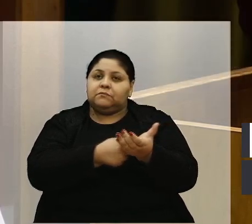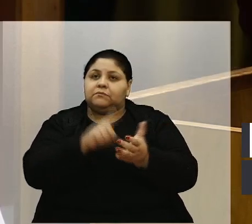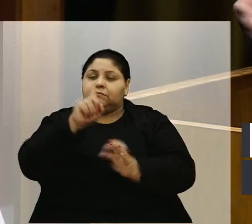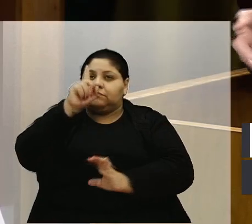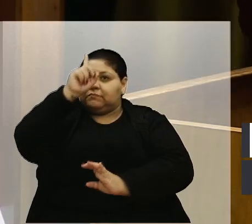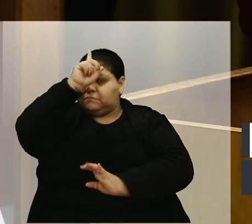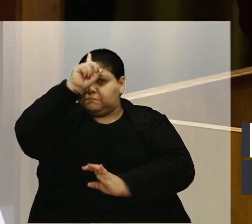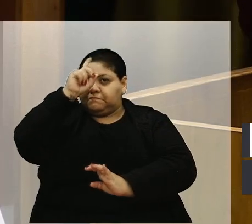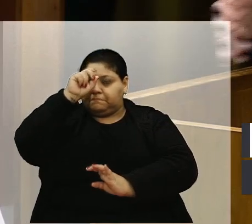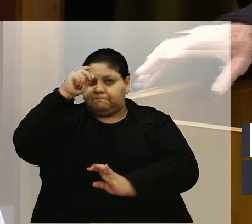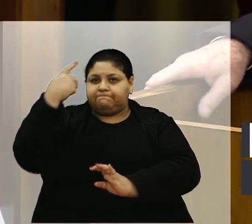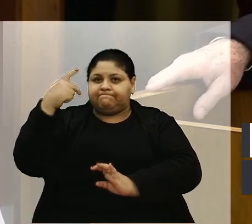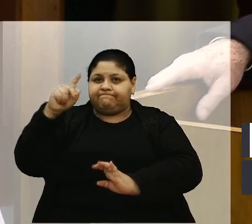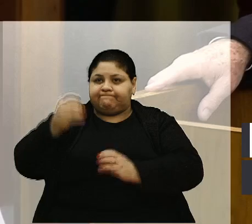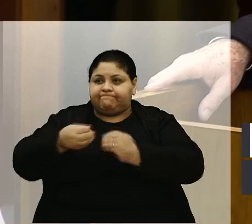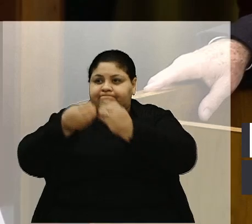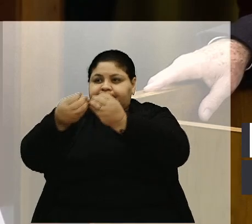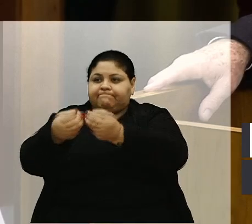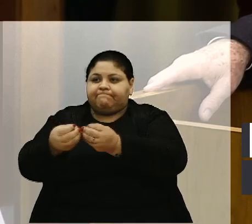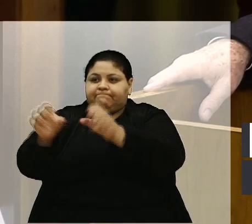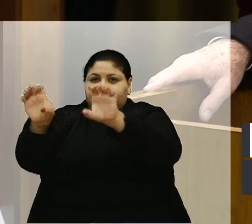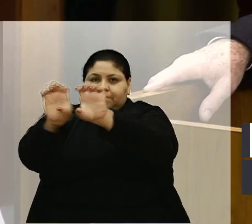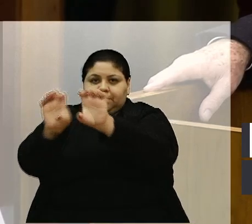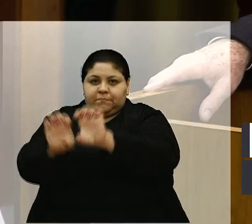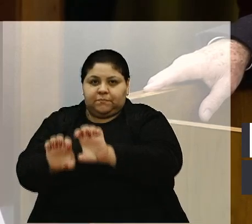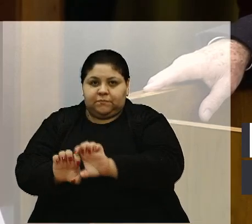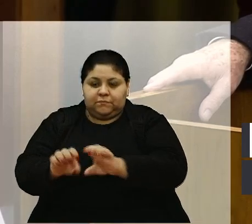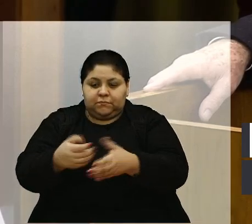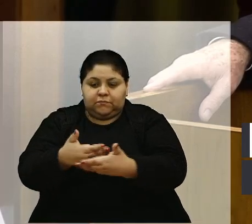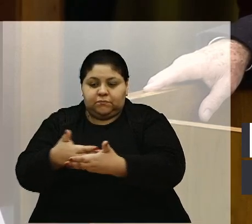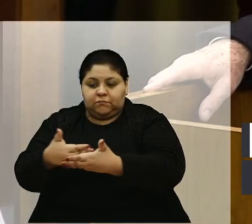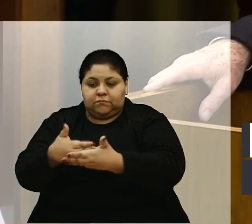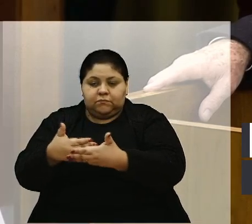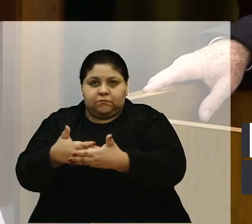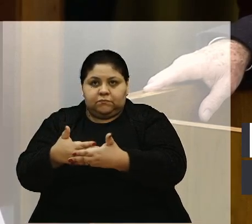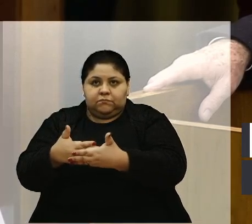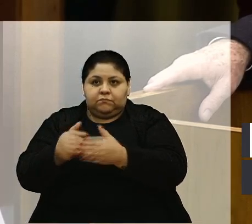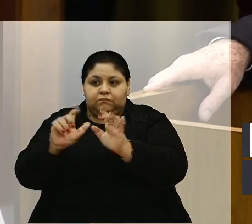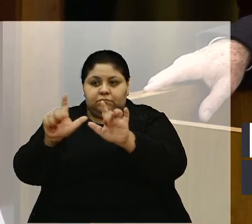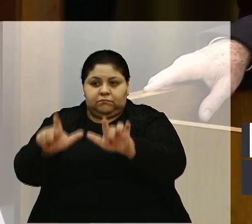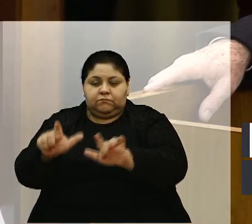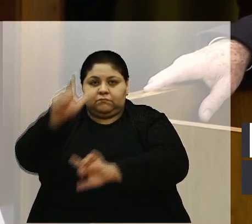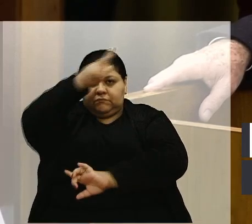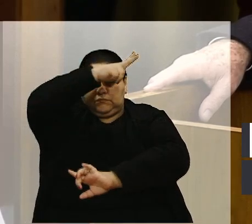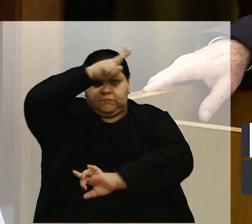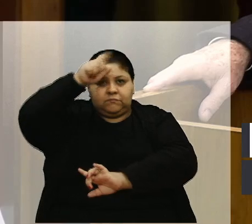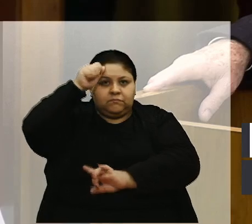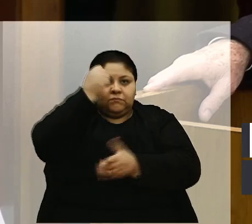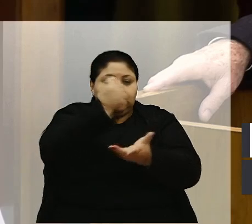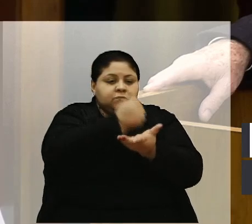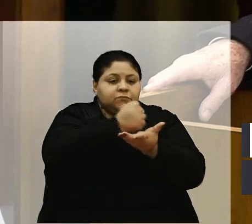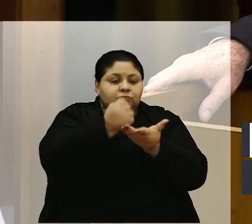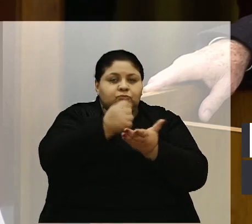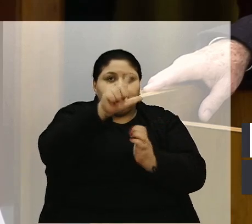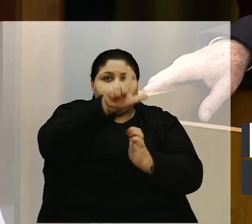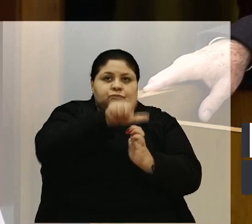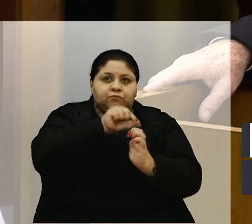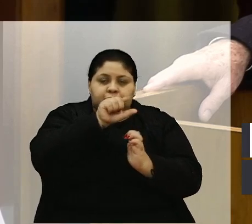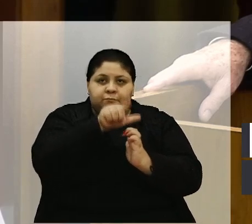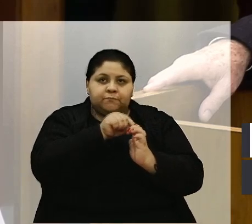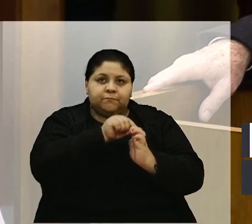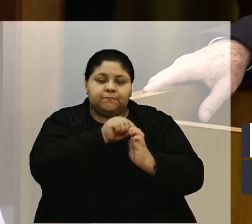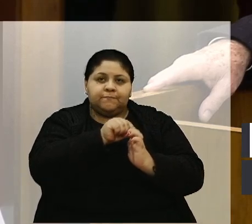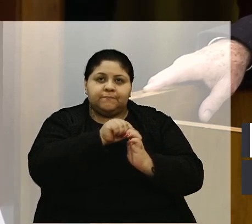cederia a estrutura do materno infantil, e a prefeitura contratou uma empresa,